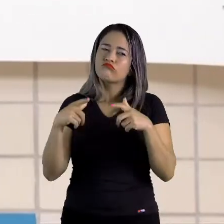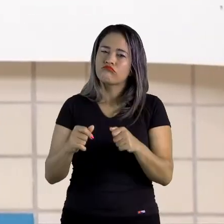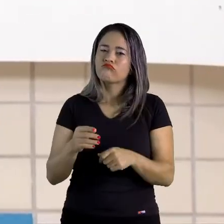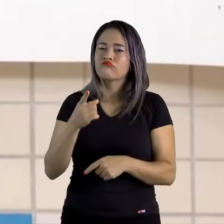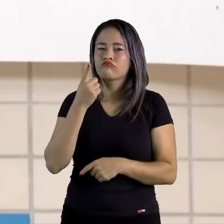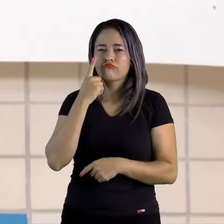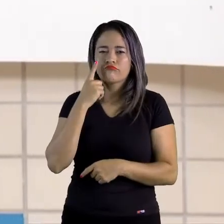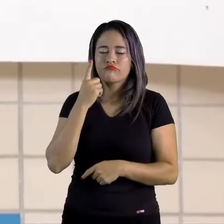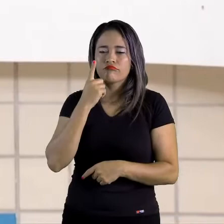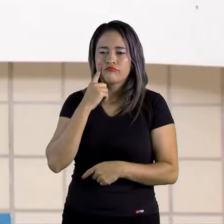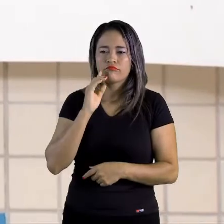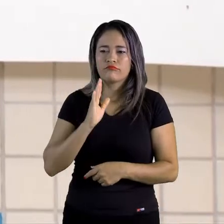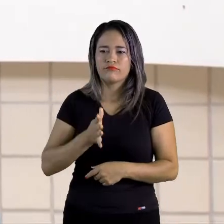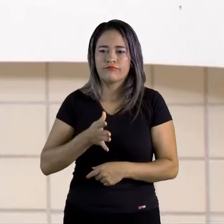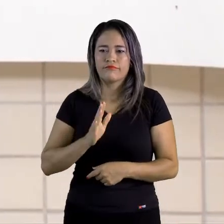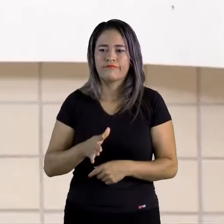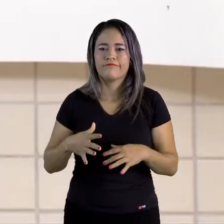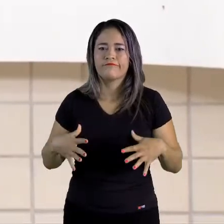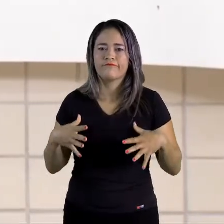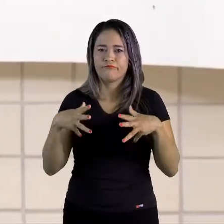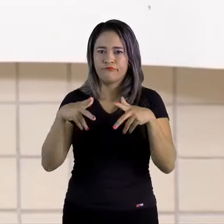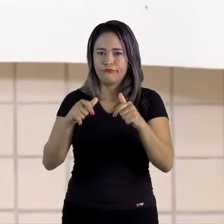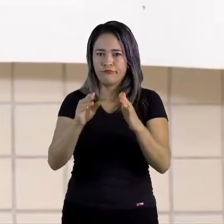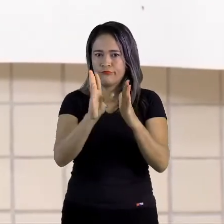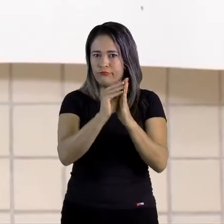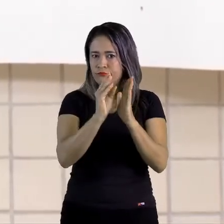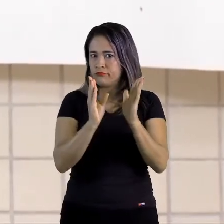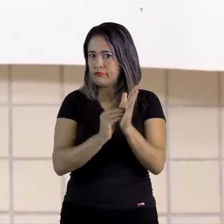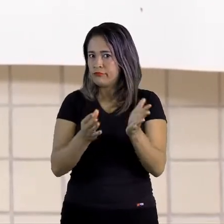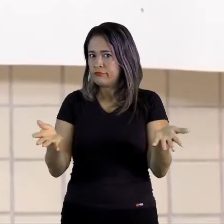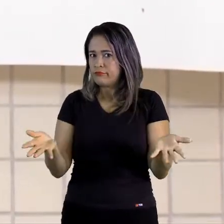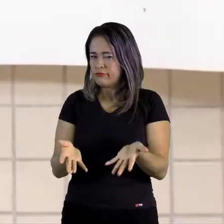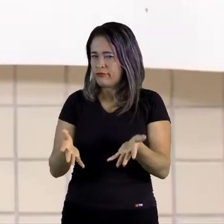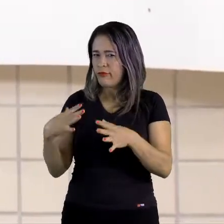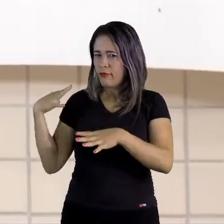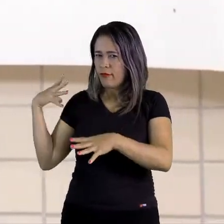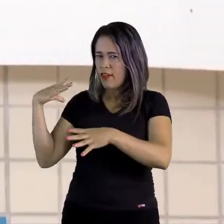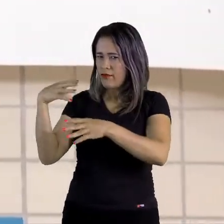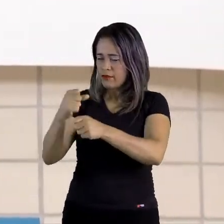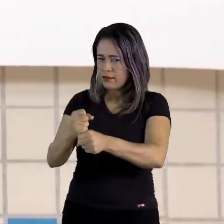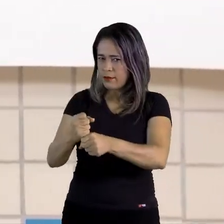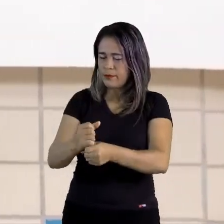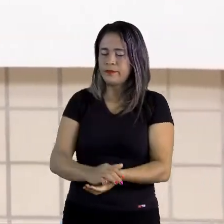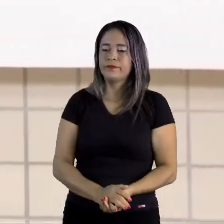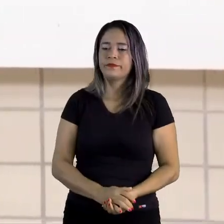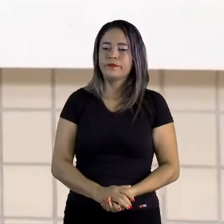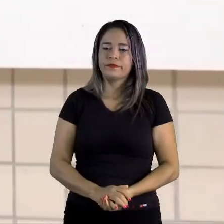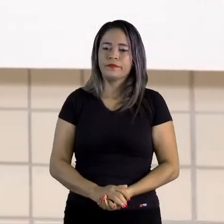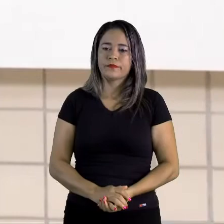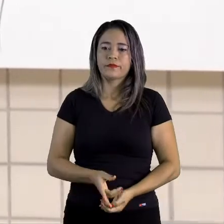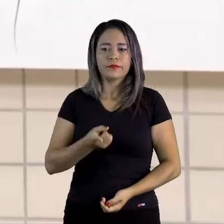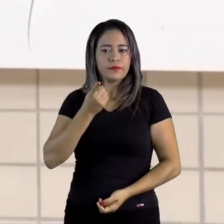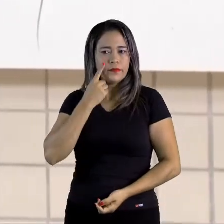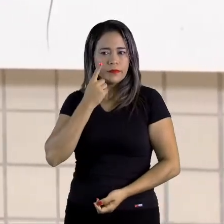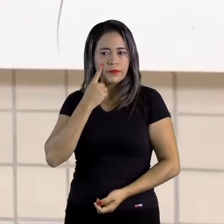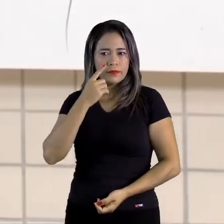nós já vimos aqui todo o conteúdo de hoje. Vamos dar uma revisão? Olha,